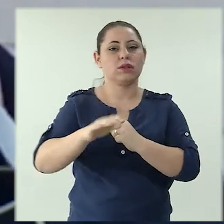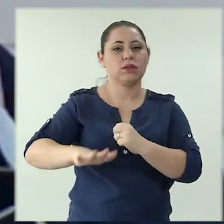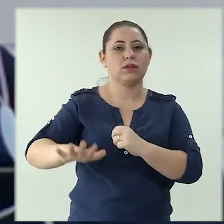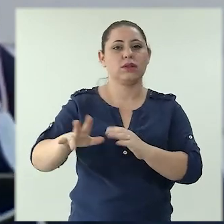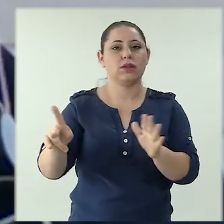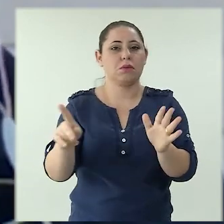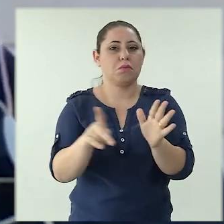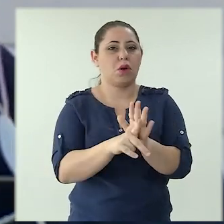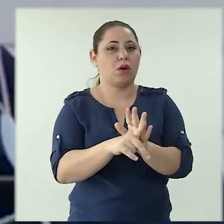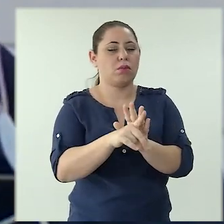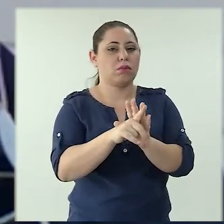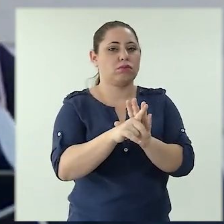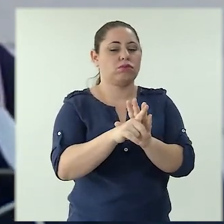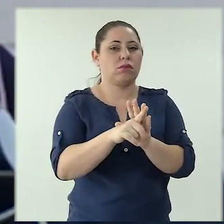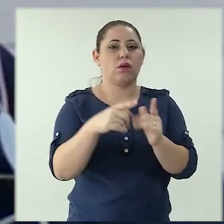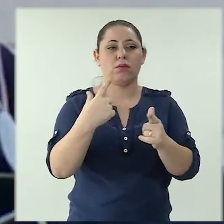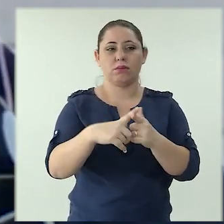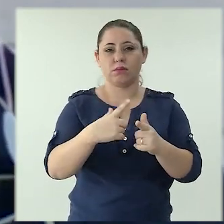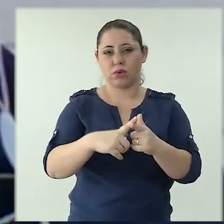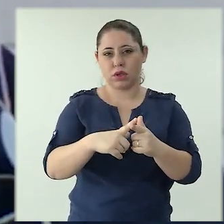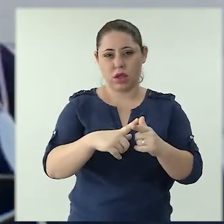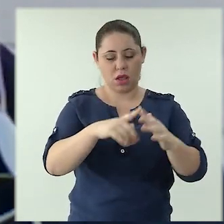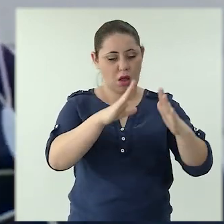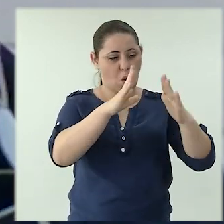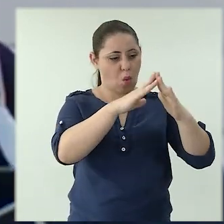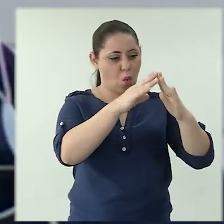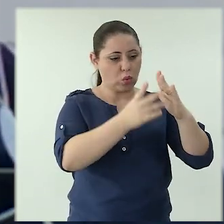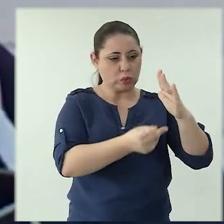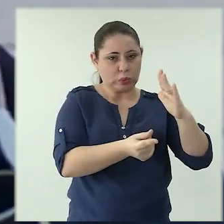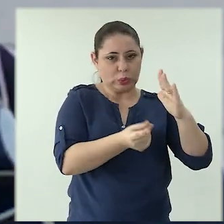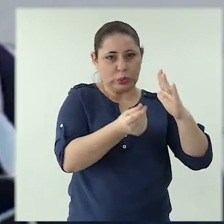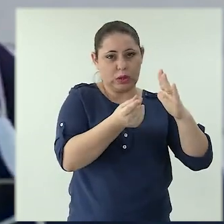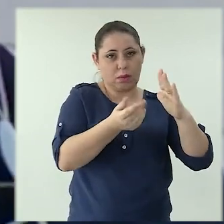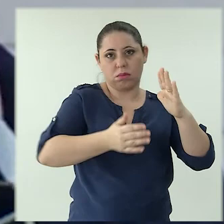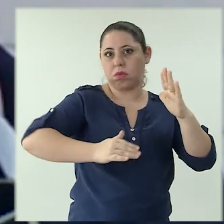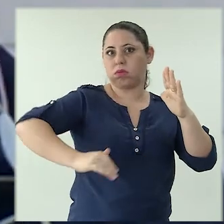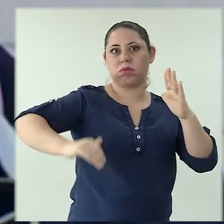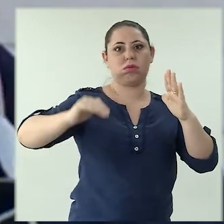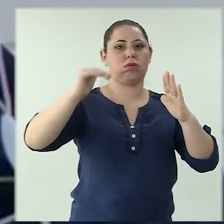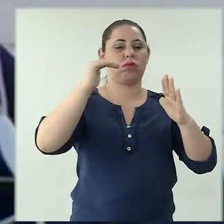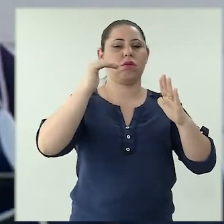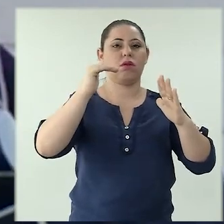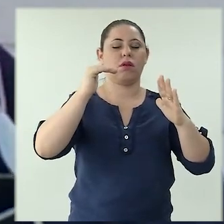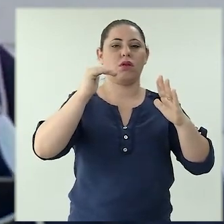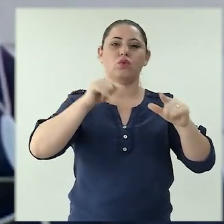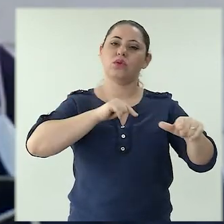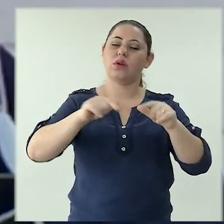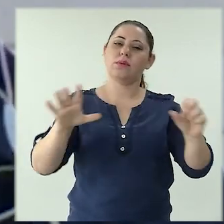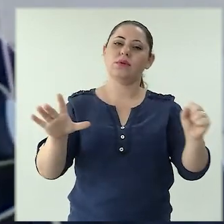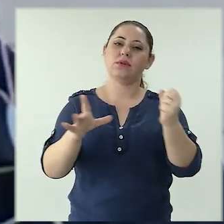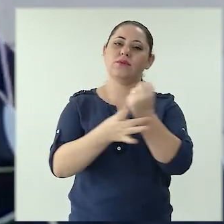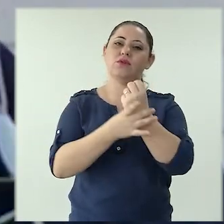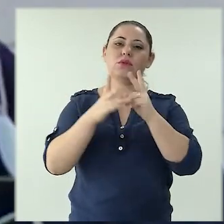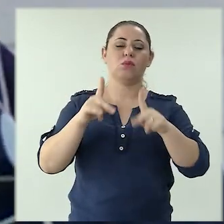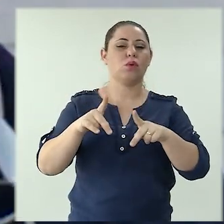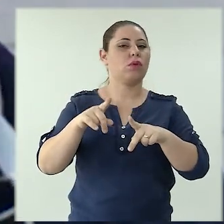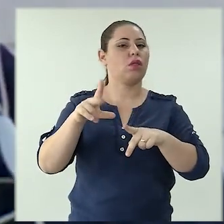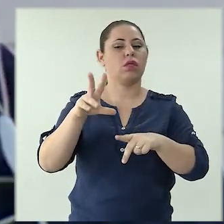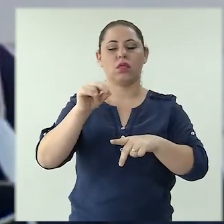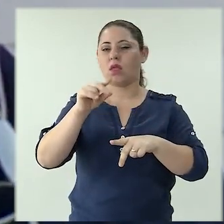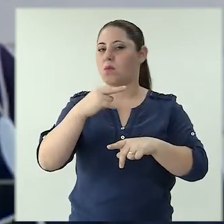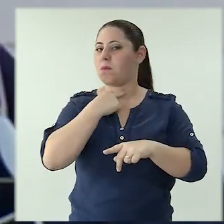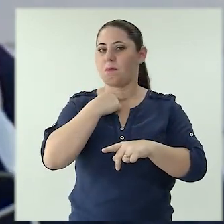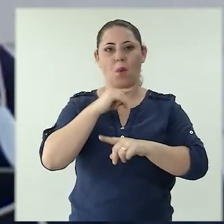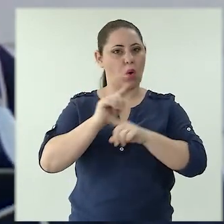assistência para ir o suficiente, porque o valor do bem ultrapassa os limites de atuação da defensoria, e nesse caso a defensoria